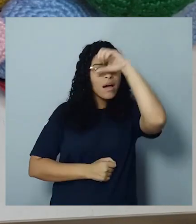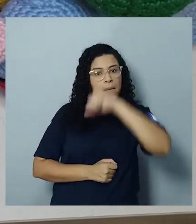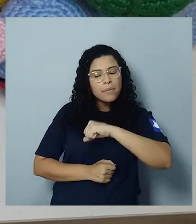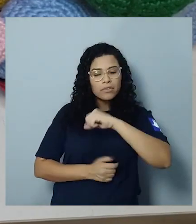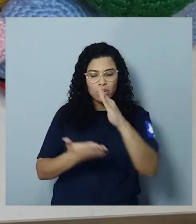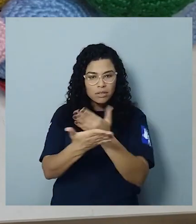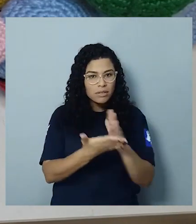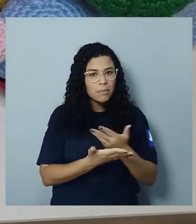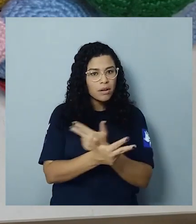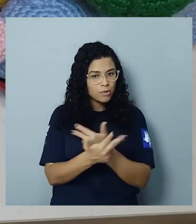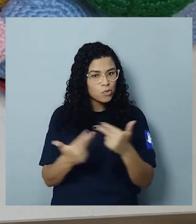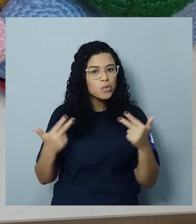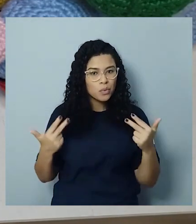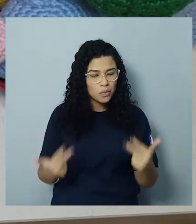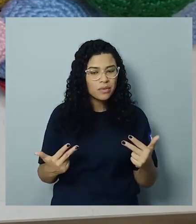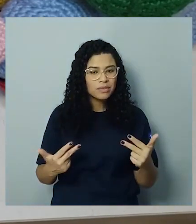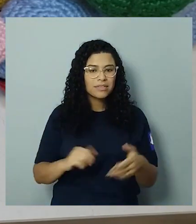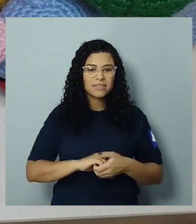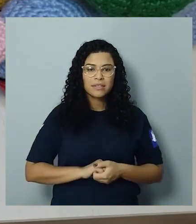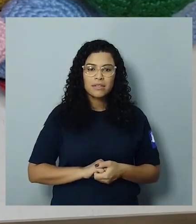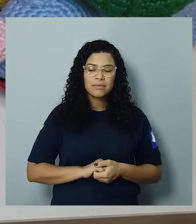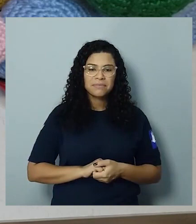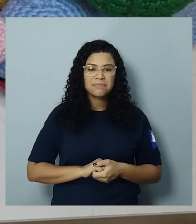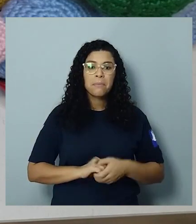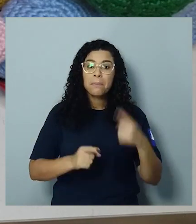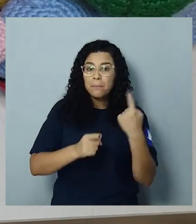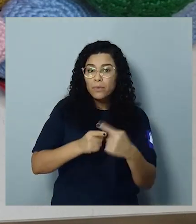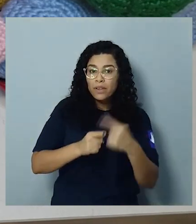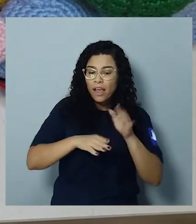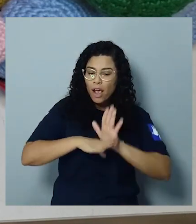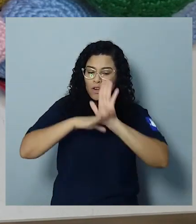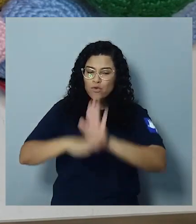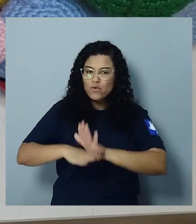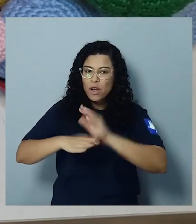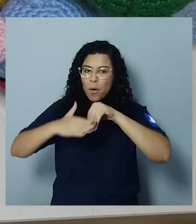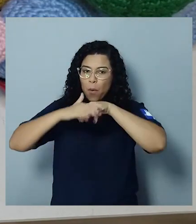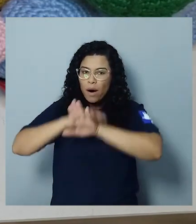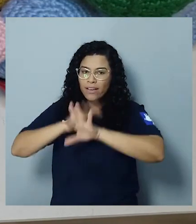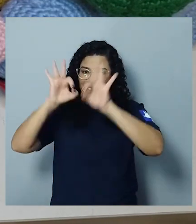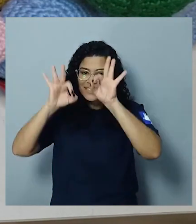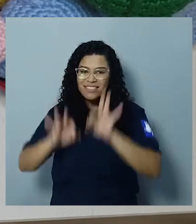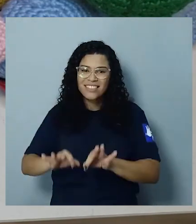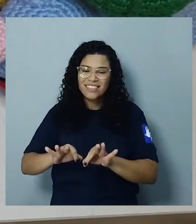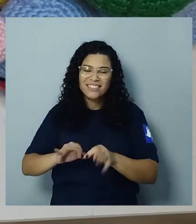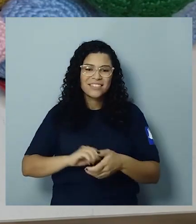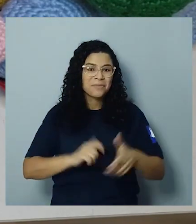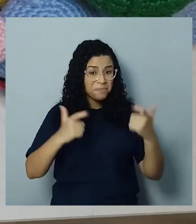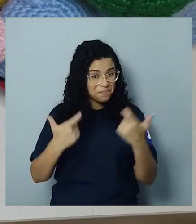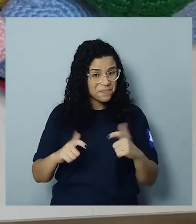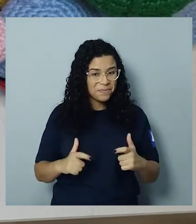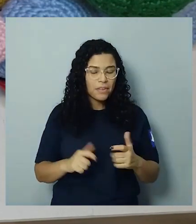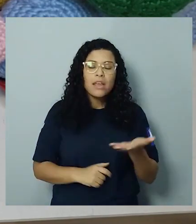bacana porque a gente aprende a classificar as e também é uma brincadeira muito útil porque a gente ajuda a guardar as